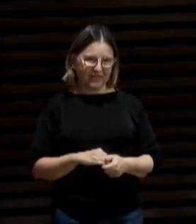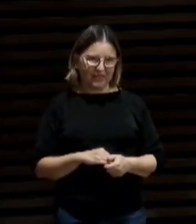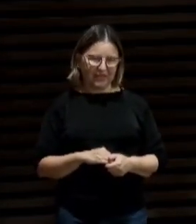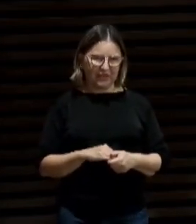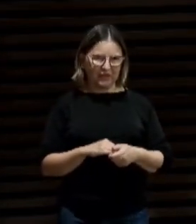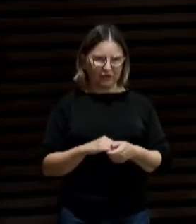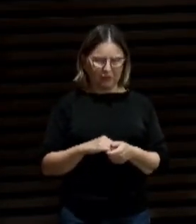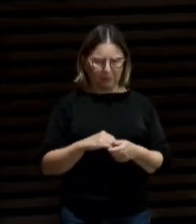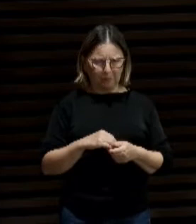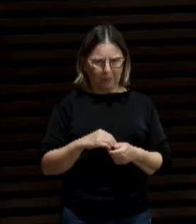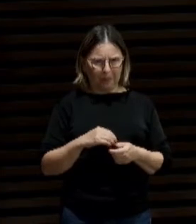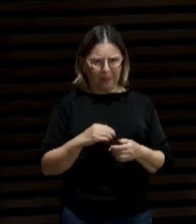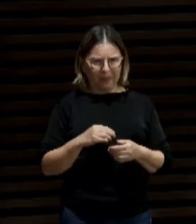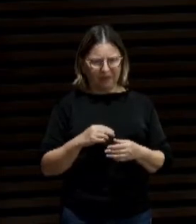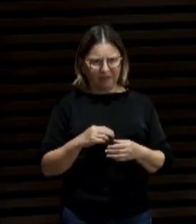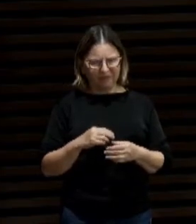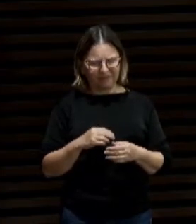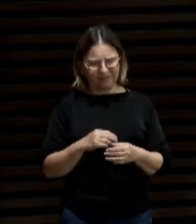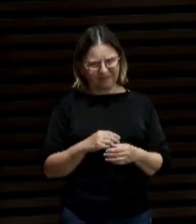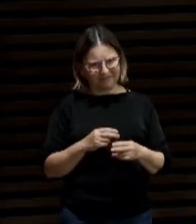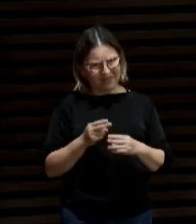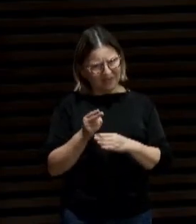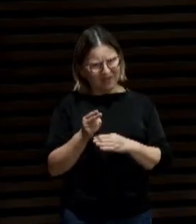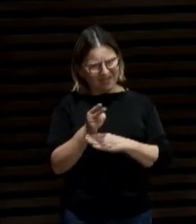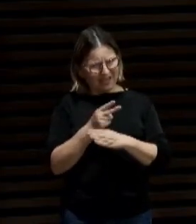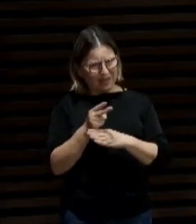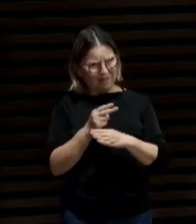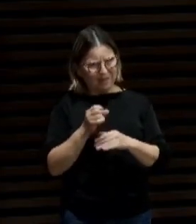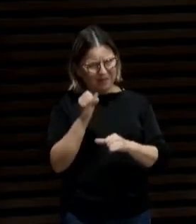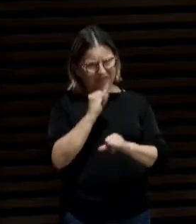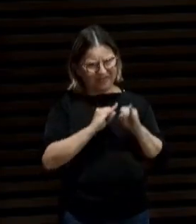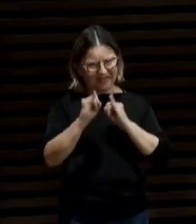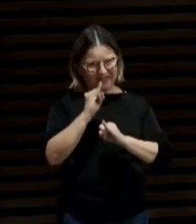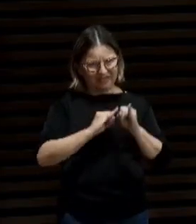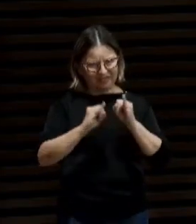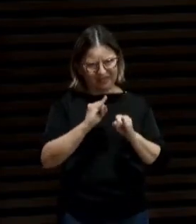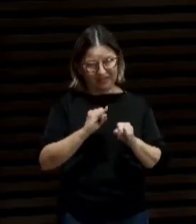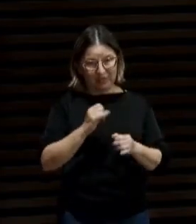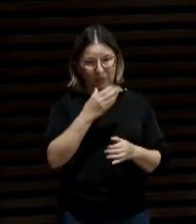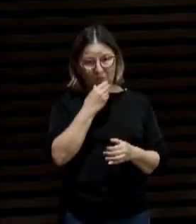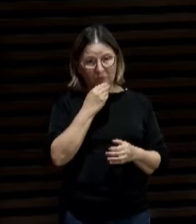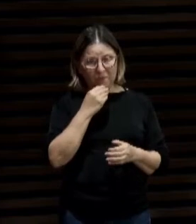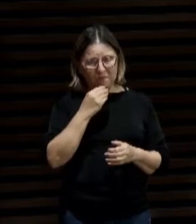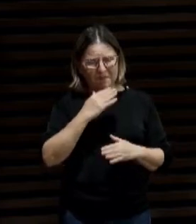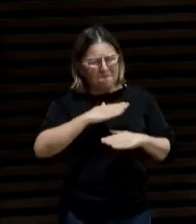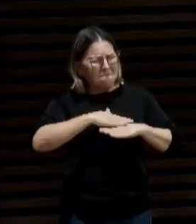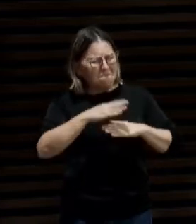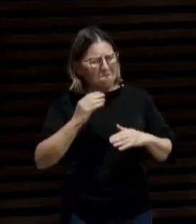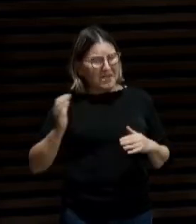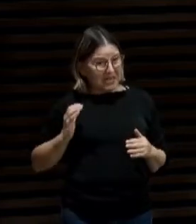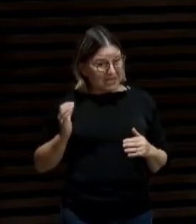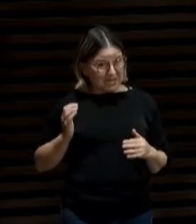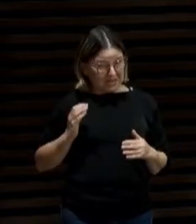cara chamado Jeff Bezos, é o dono da Amazon. Ele tem um patrimônio de 177 bilhões de dólares. Imagina você vai lá na cidade